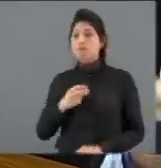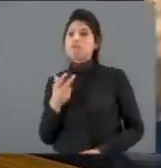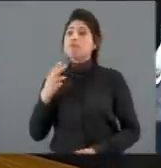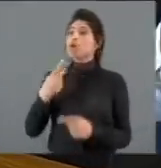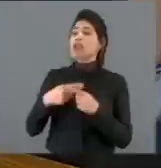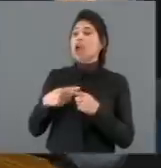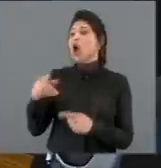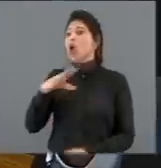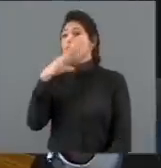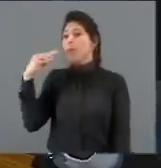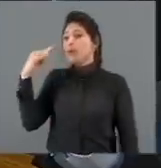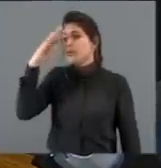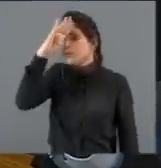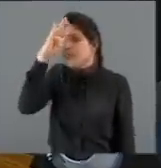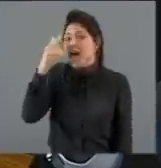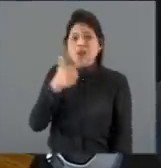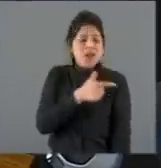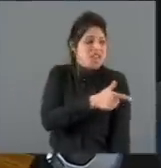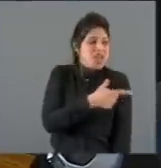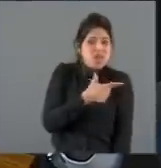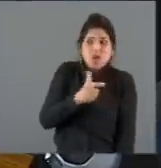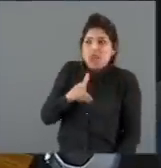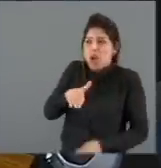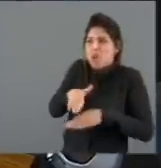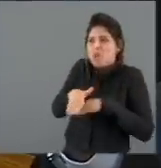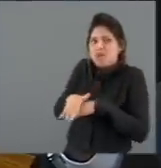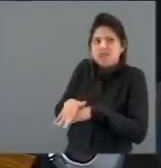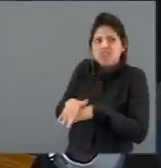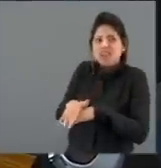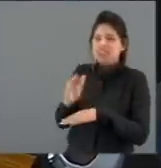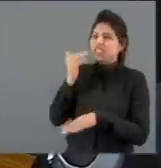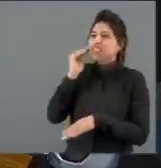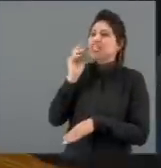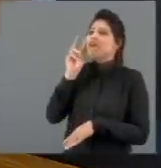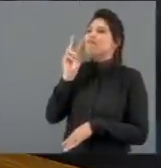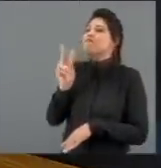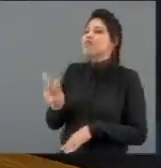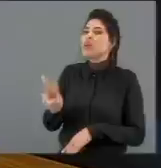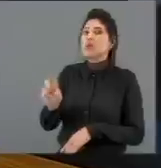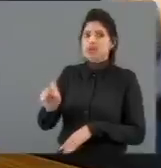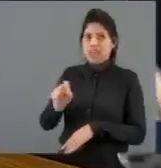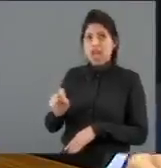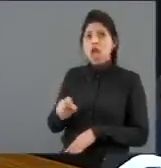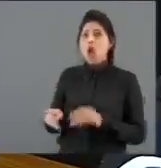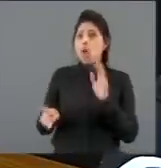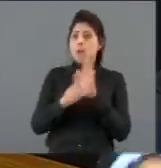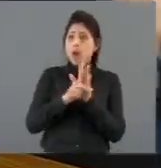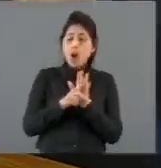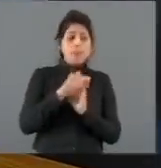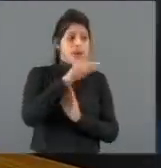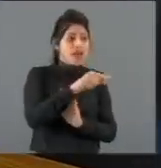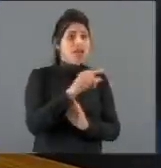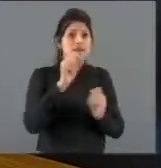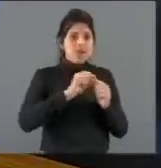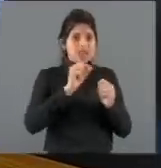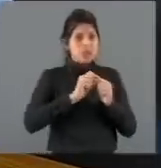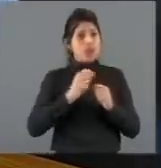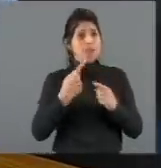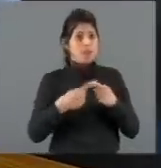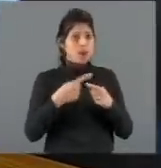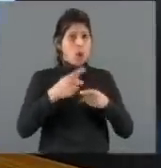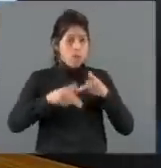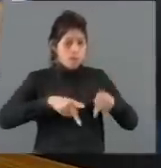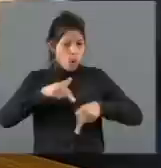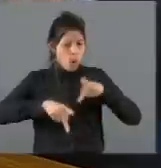tem a humildade de reconhecer que, em função dos seus próprios atos, que a população, de forma